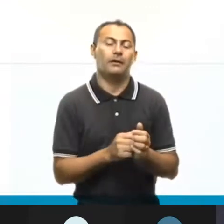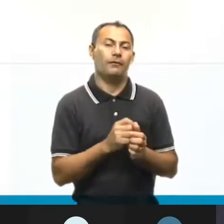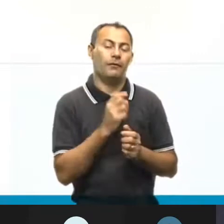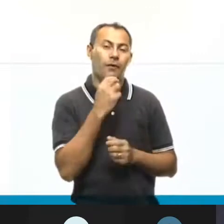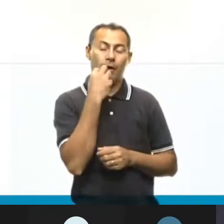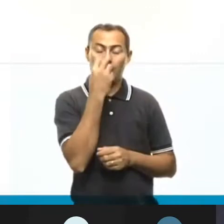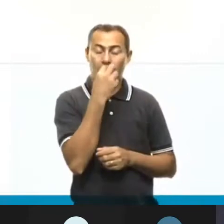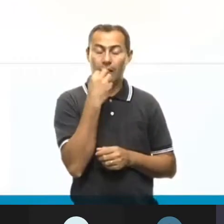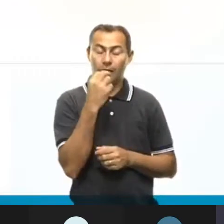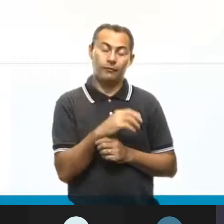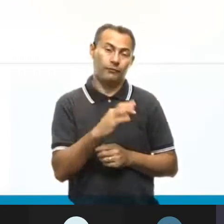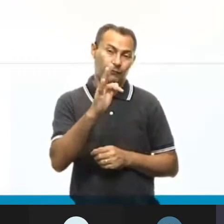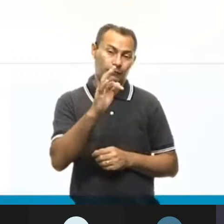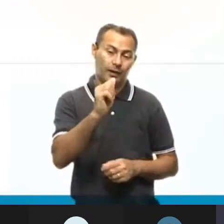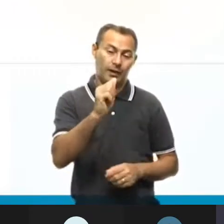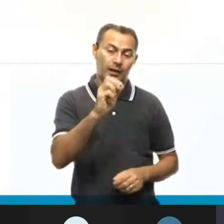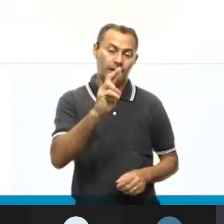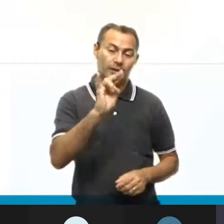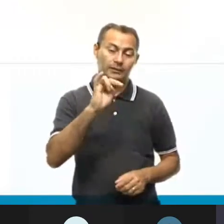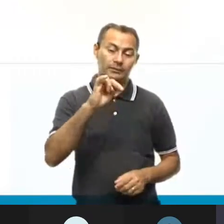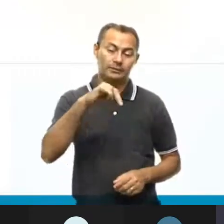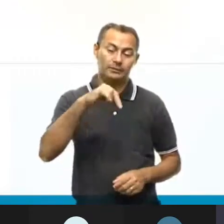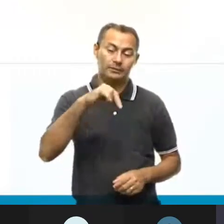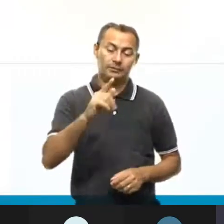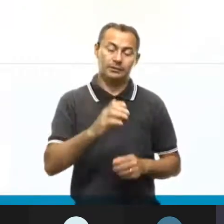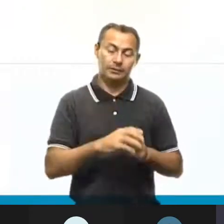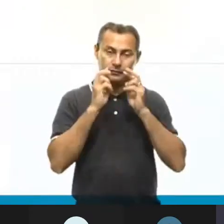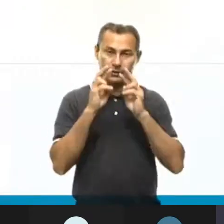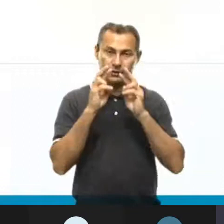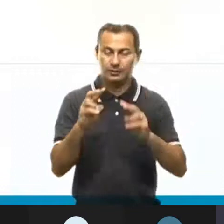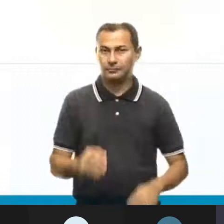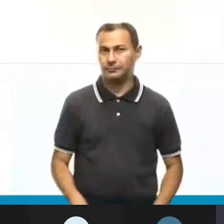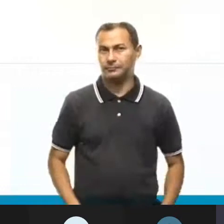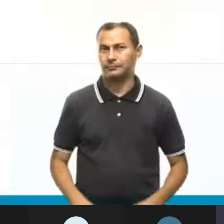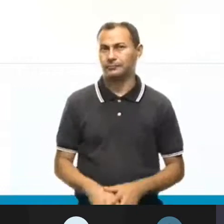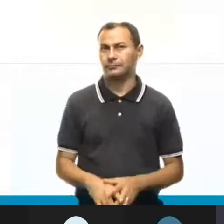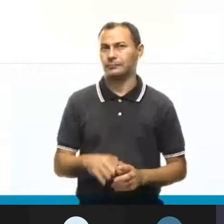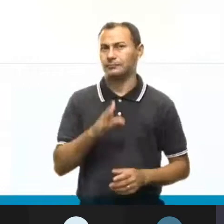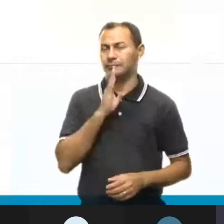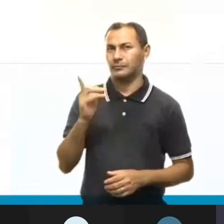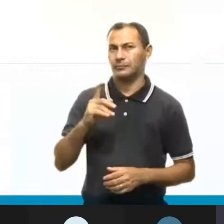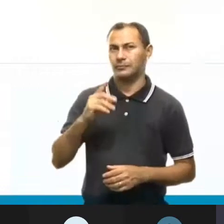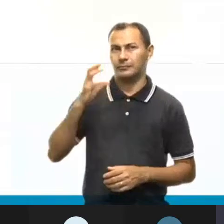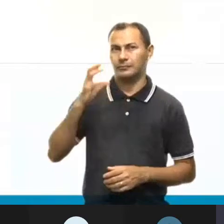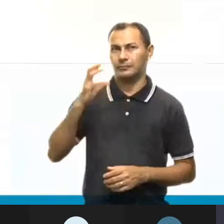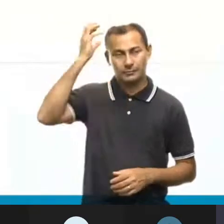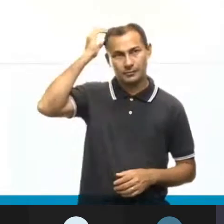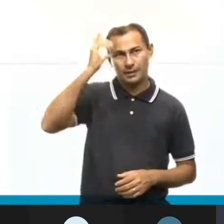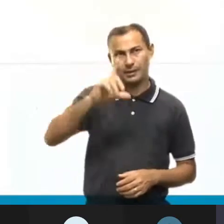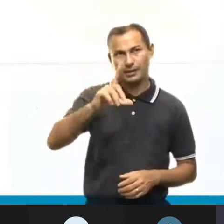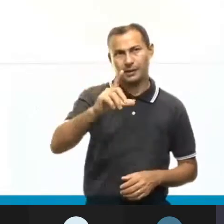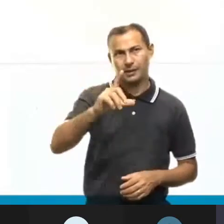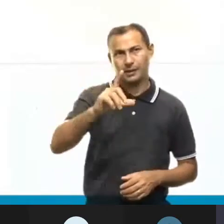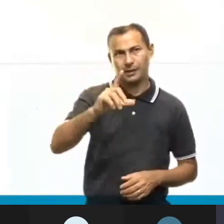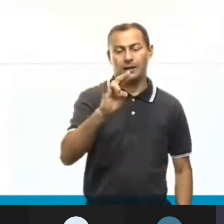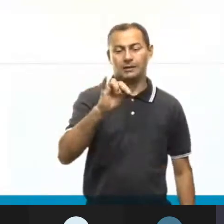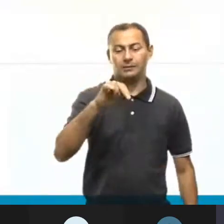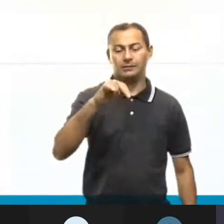oral da faringe ou orofaringe, e aqui, essa regiãozinha aqui, é o que nós chamamos de parte